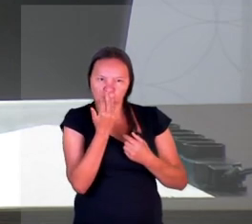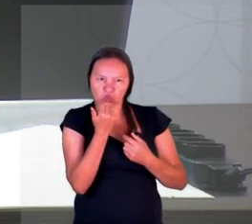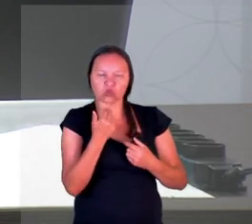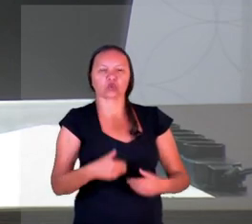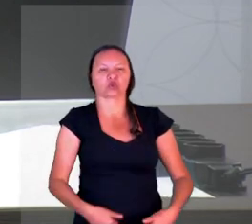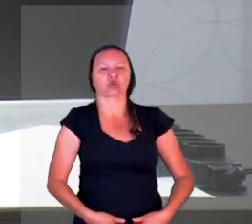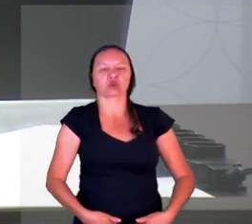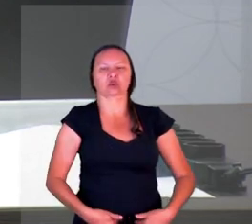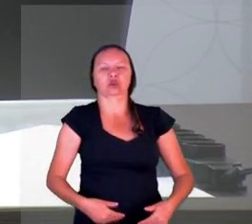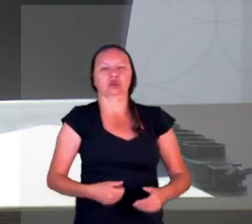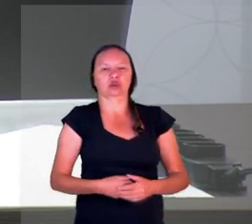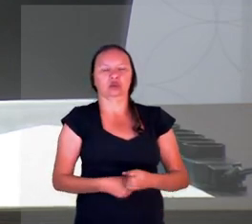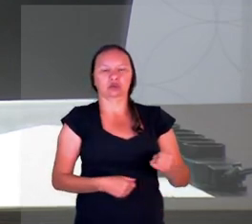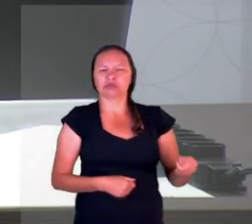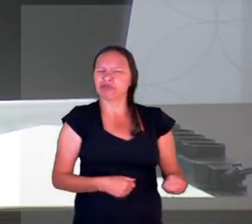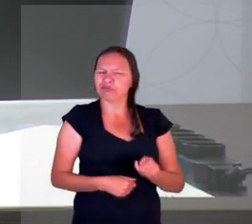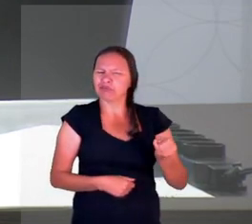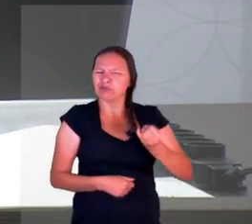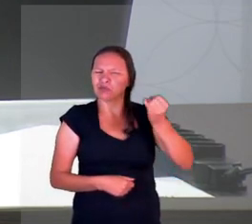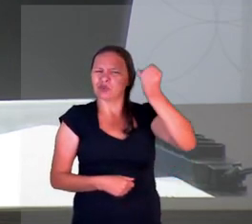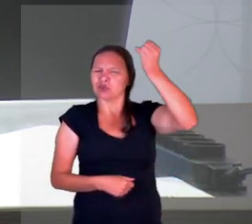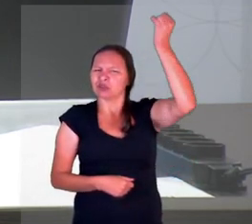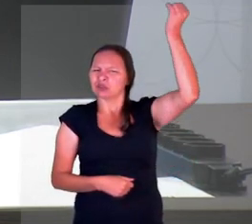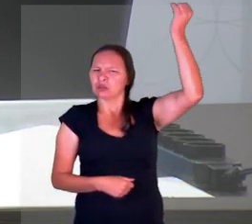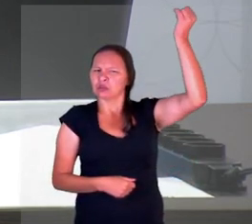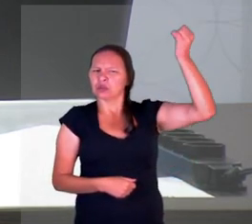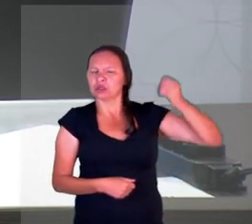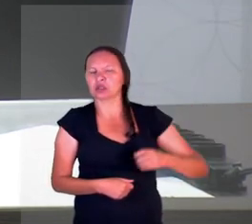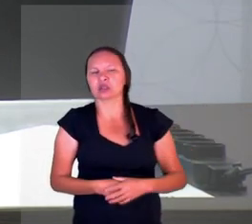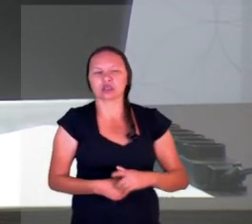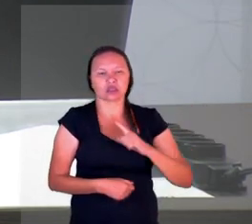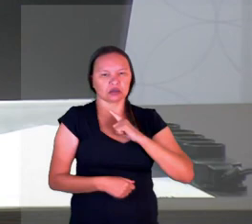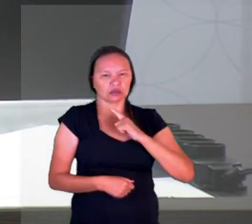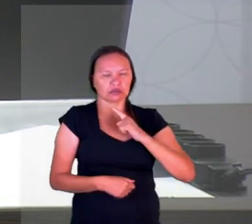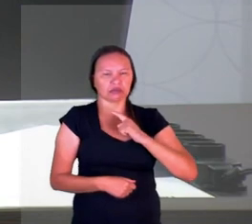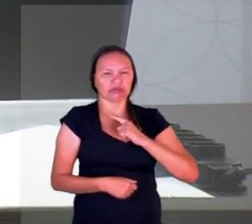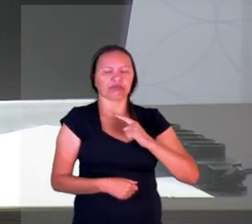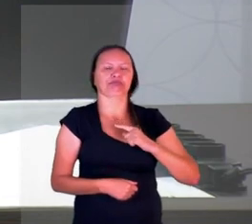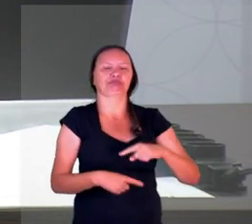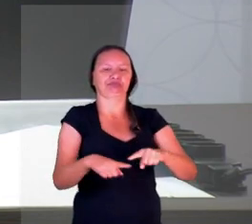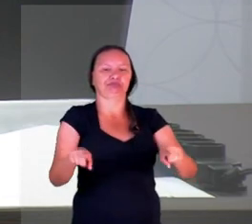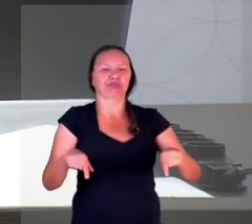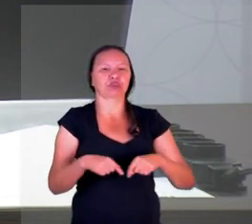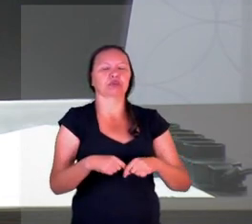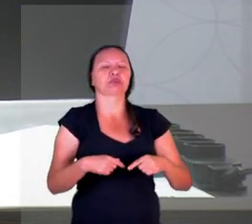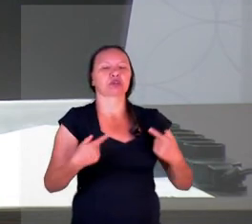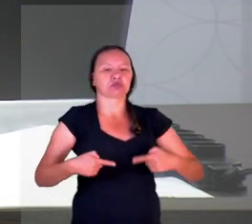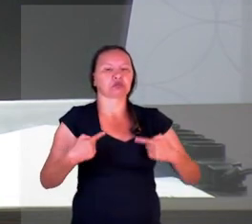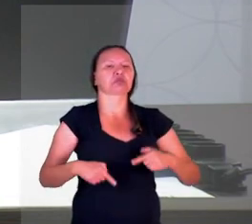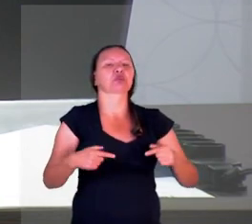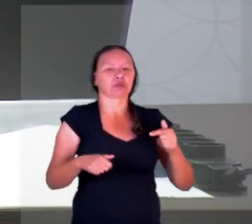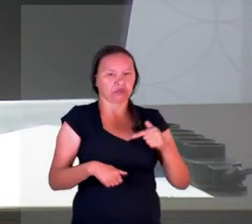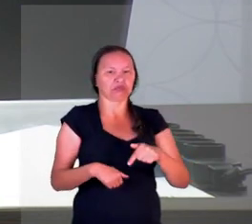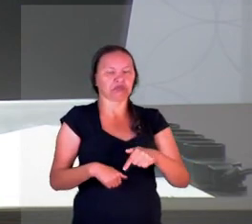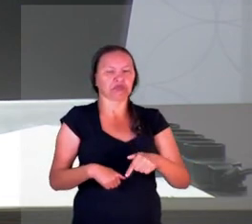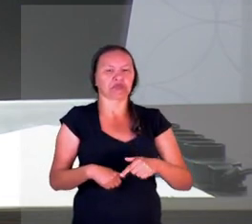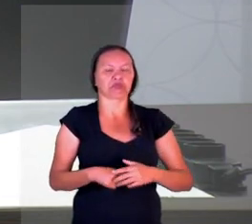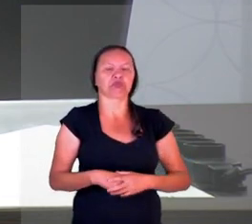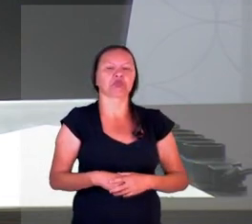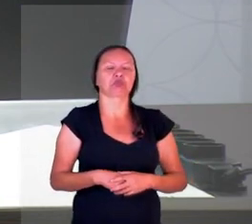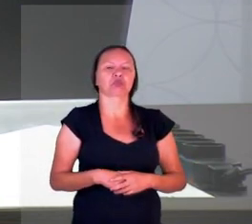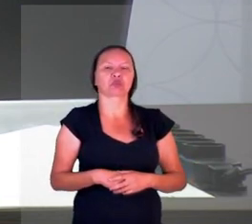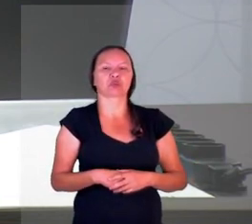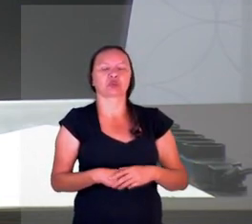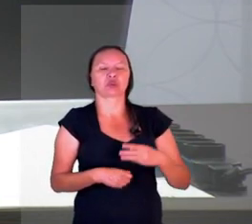e é muito importante termos espaços como esse né Porque durante